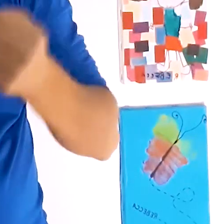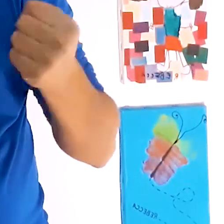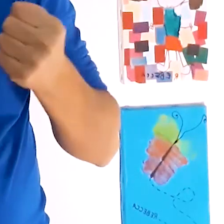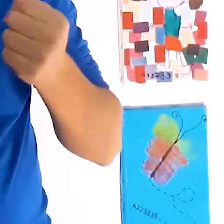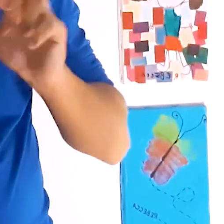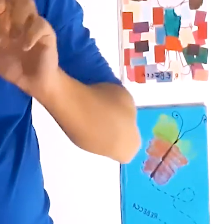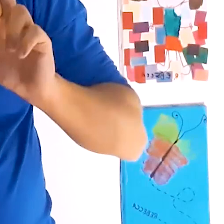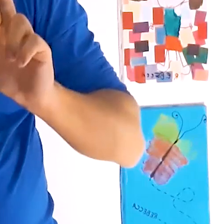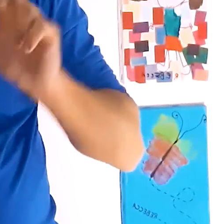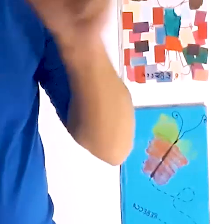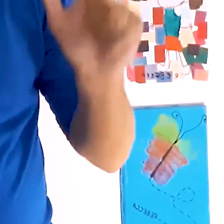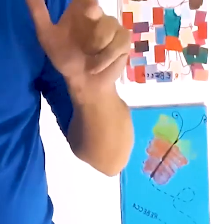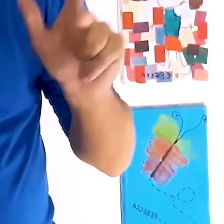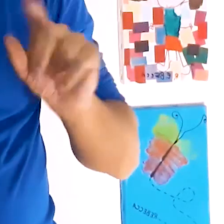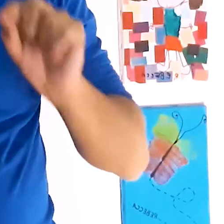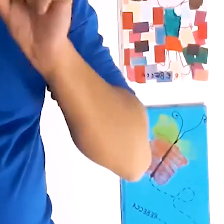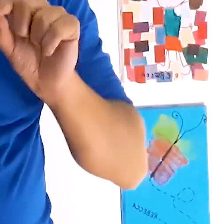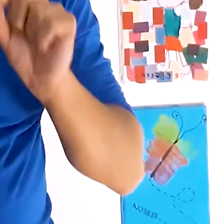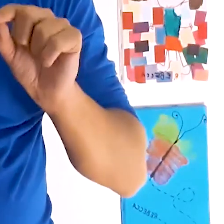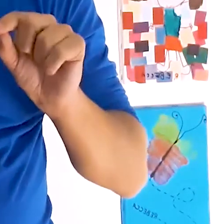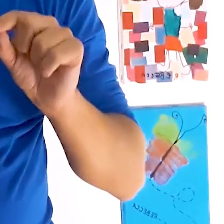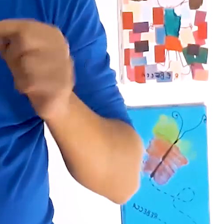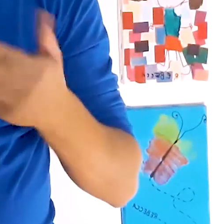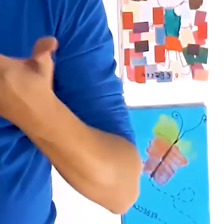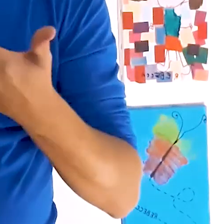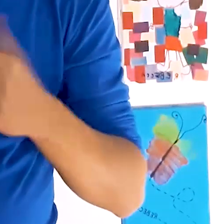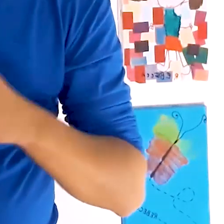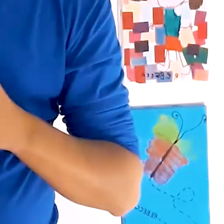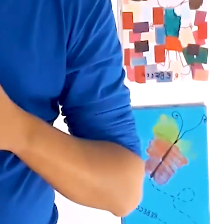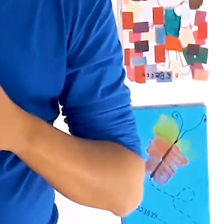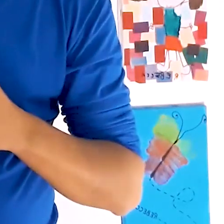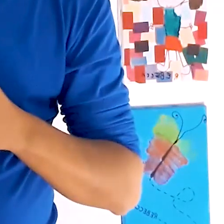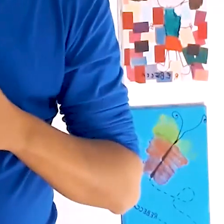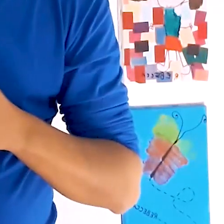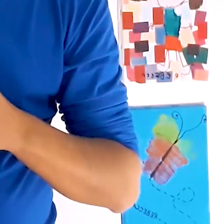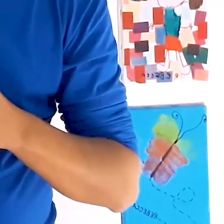carro, bem diferente. Olha só.